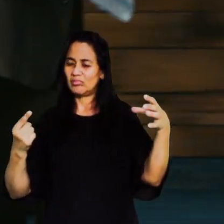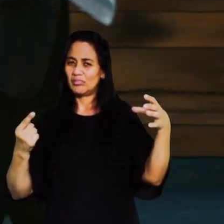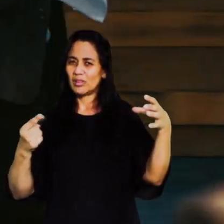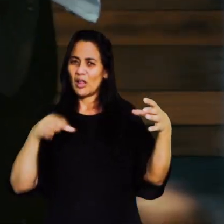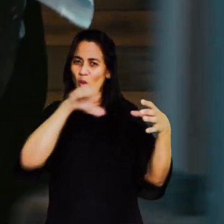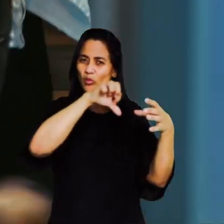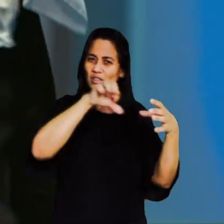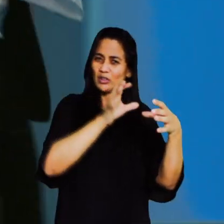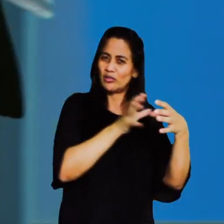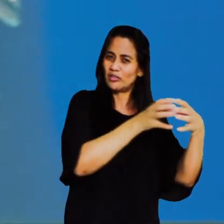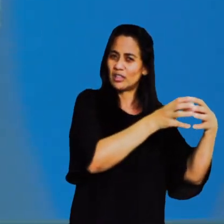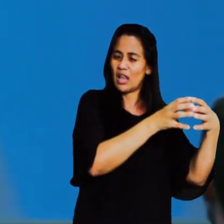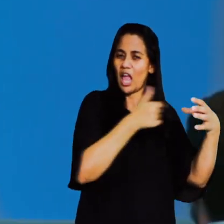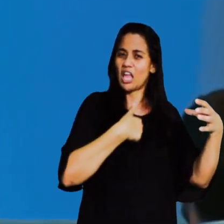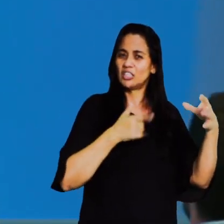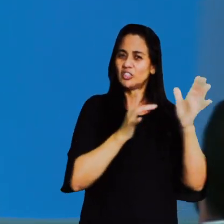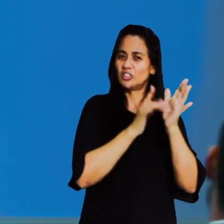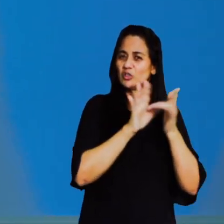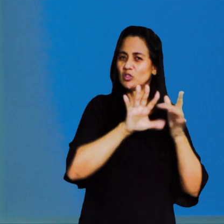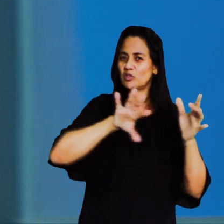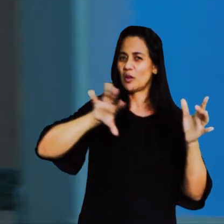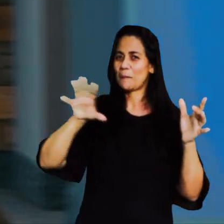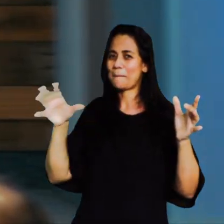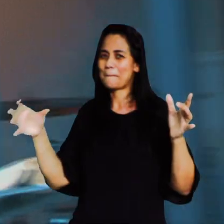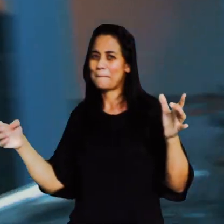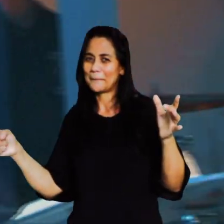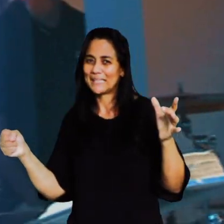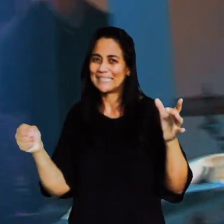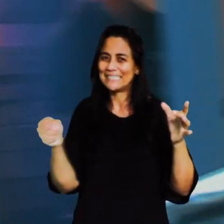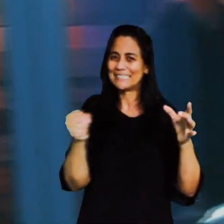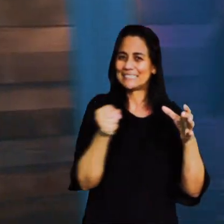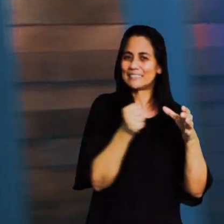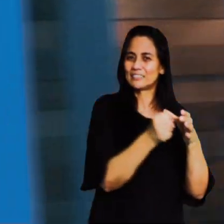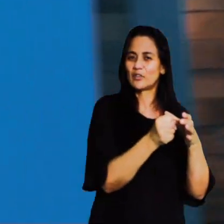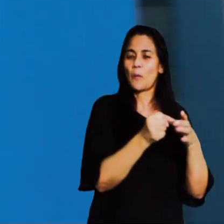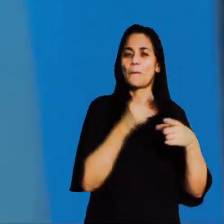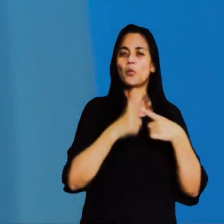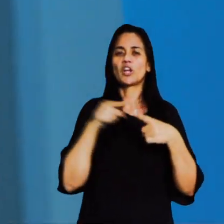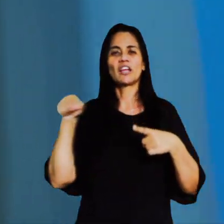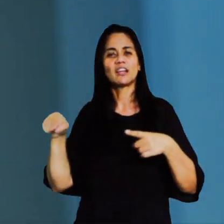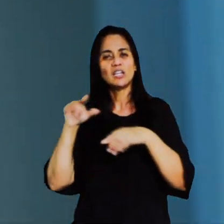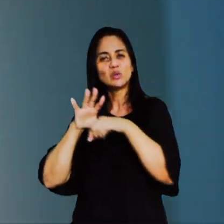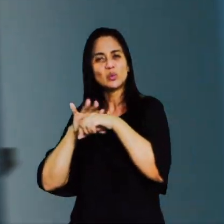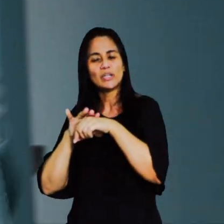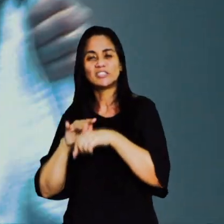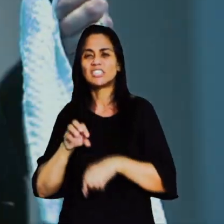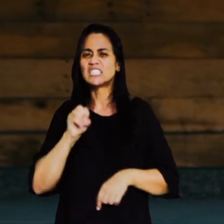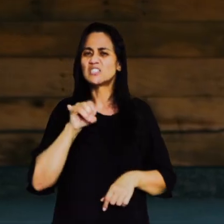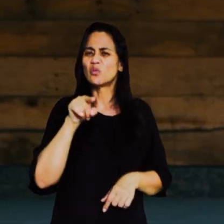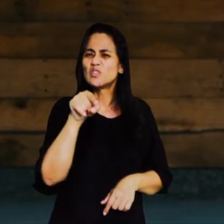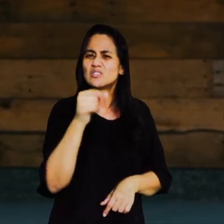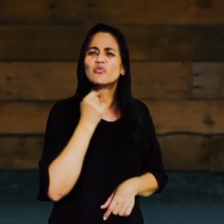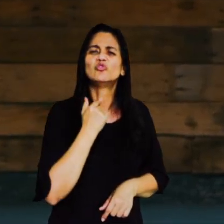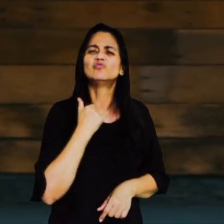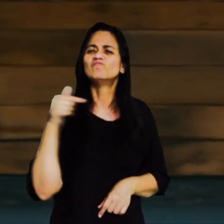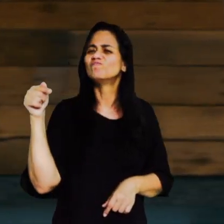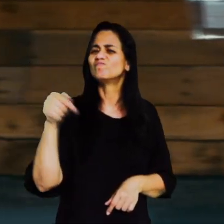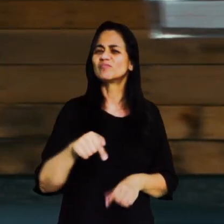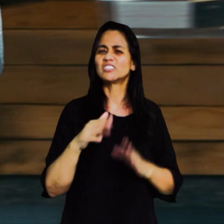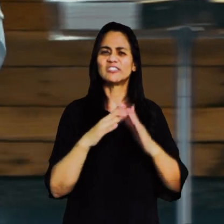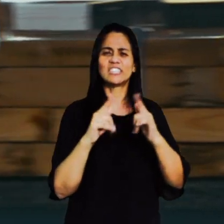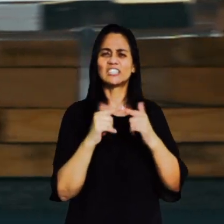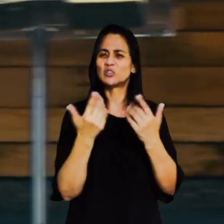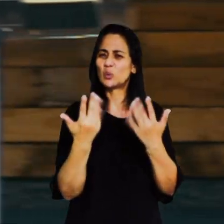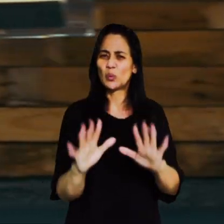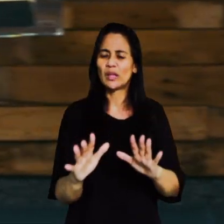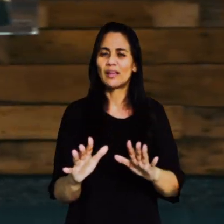está afastada. Por quê? Porque está doente. Quando você não tem o desejo de vir para a igreja, é porque algo está errado. O que está